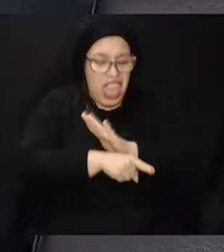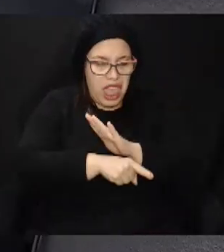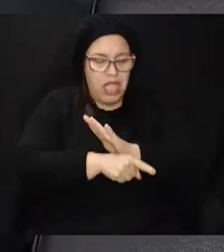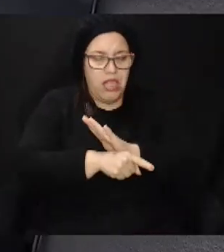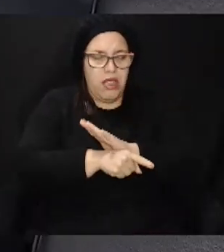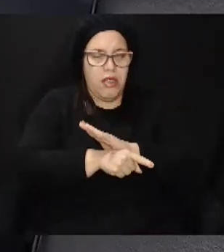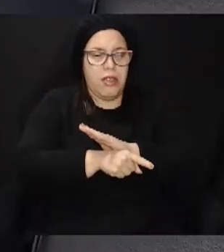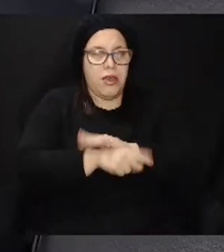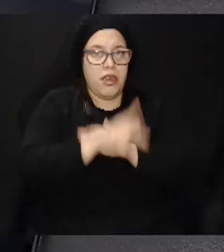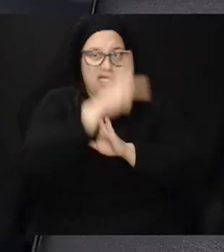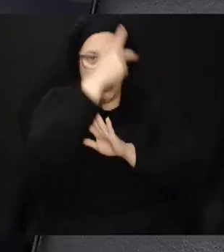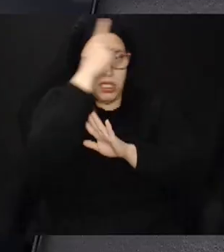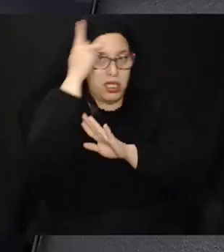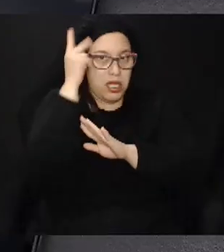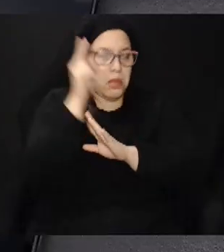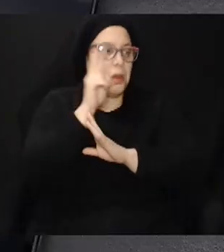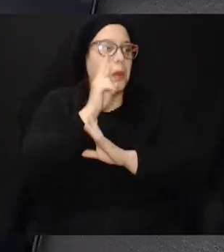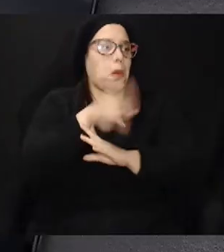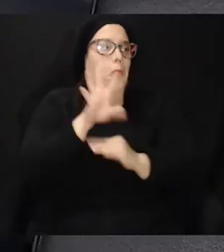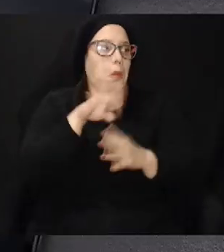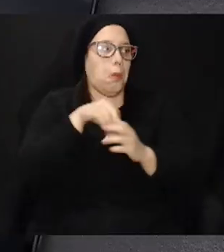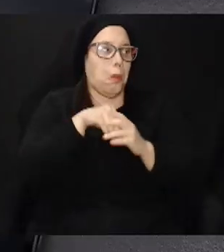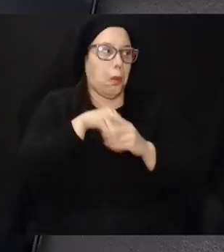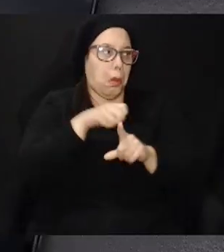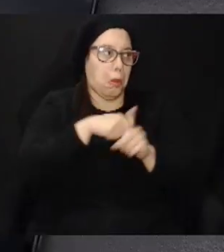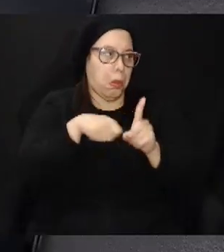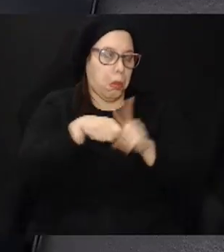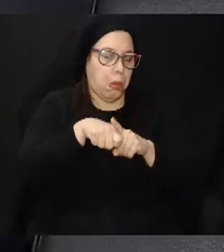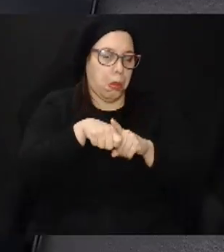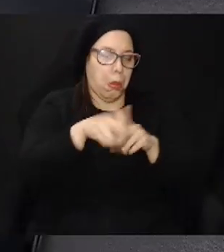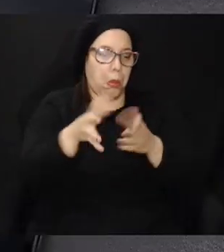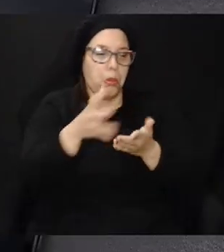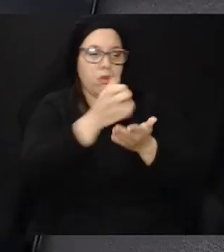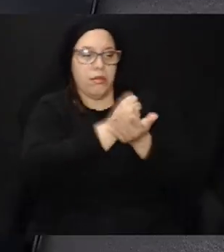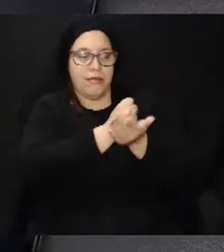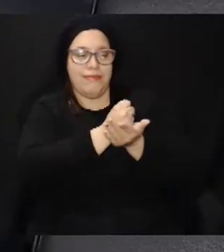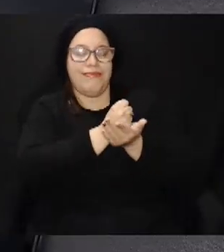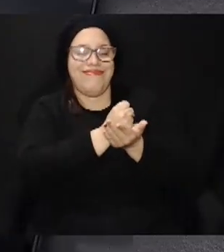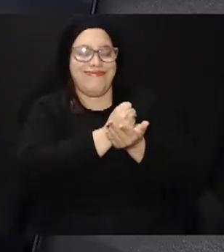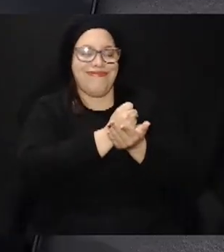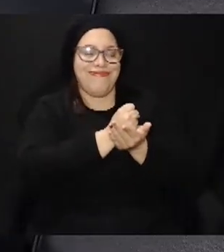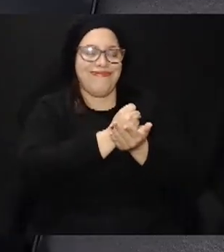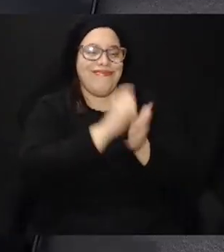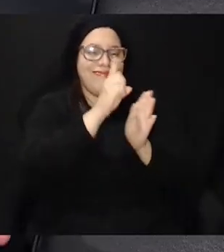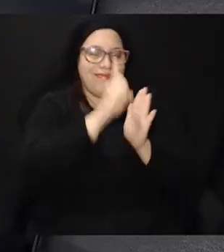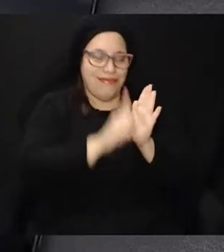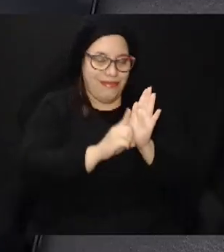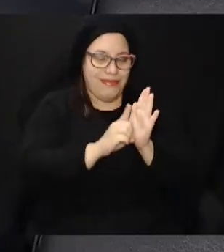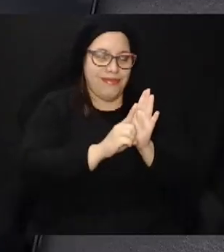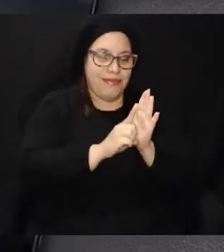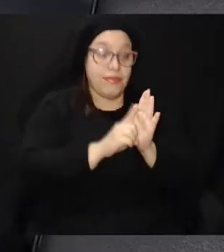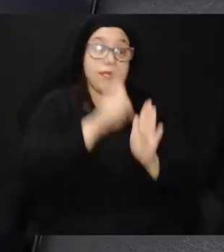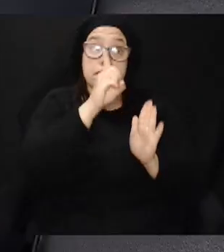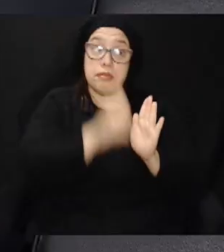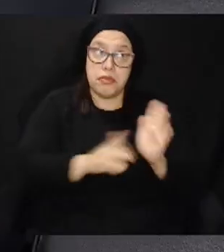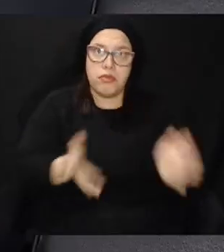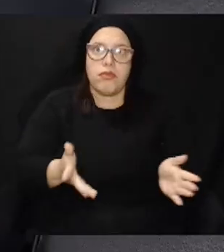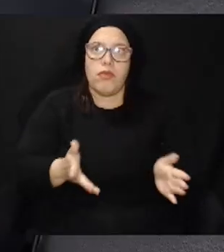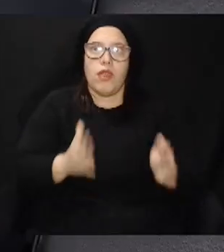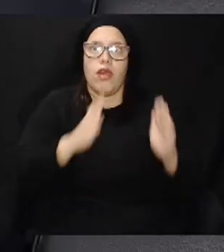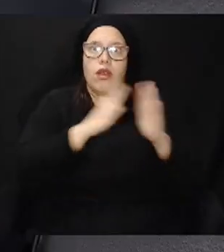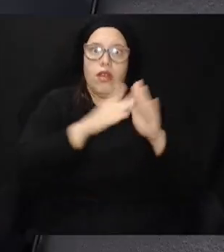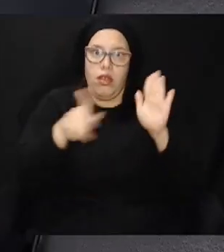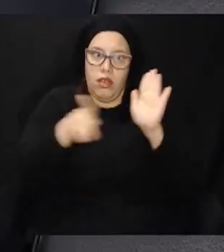pessoas que são olhadas dentro da sociedade, sendo resgatadas através do seu direito, né? Direito de propriedade que está